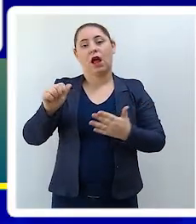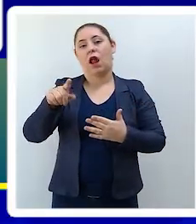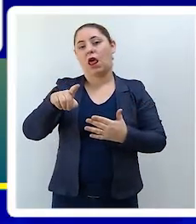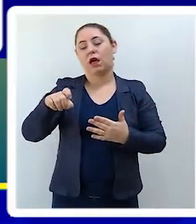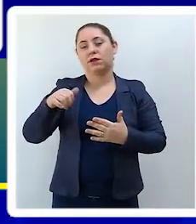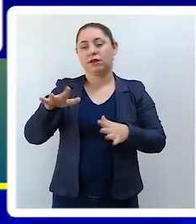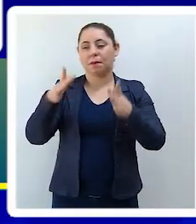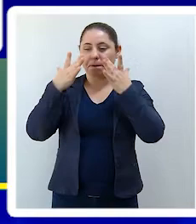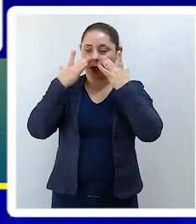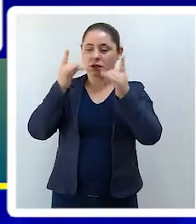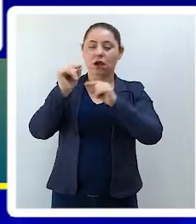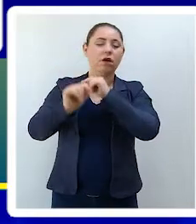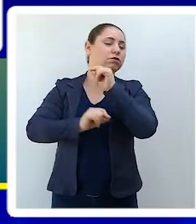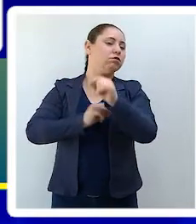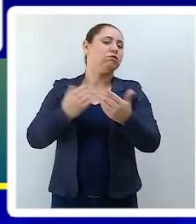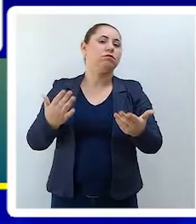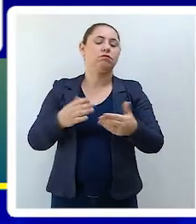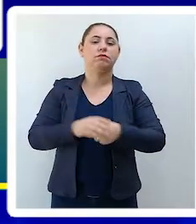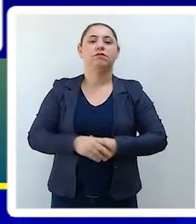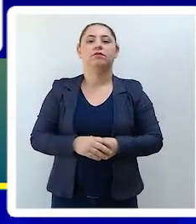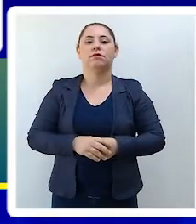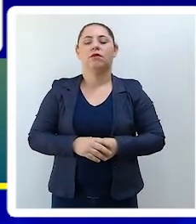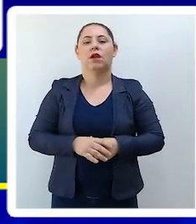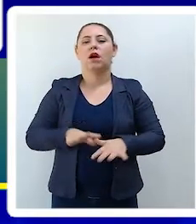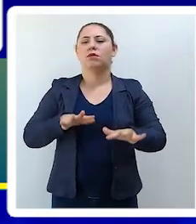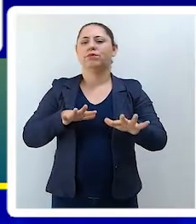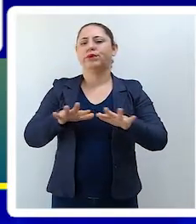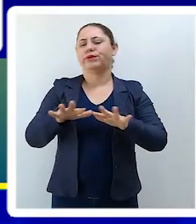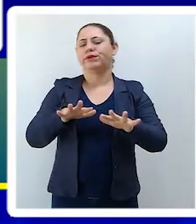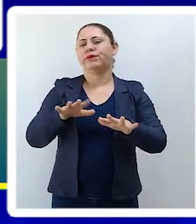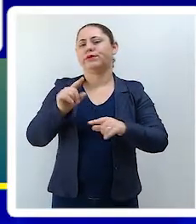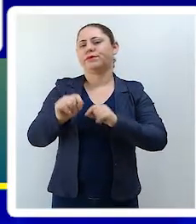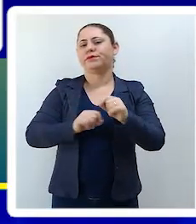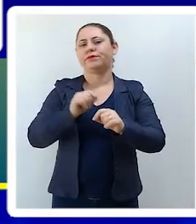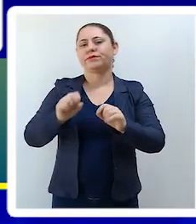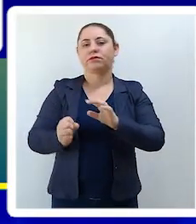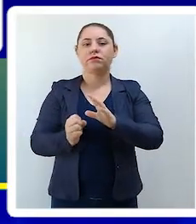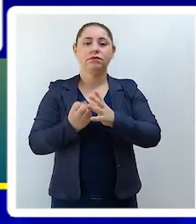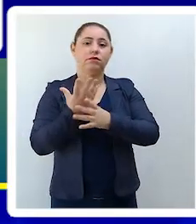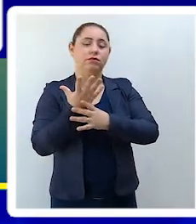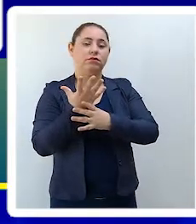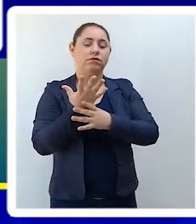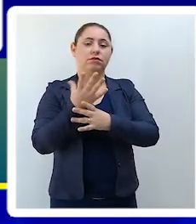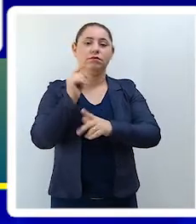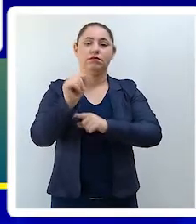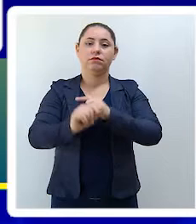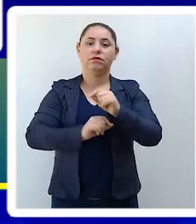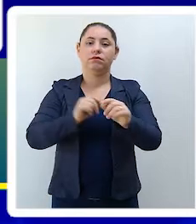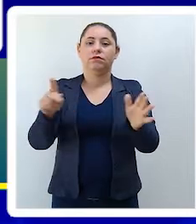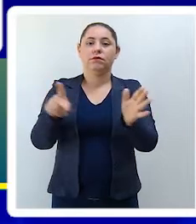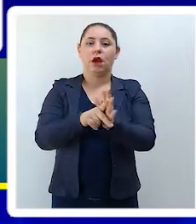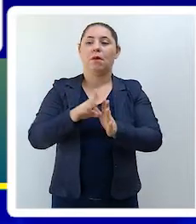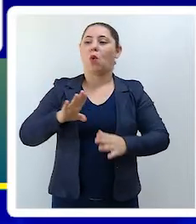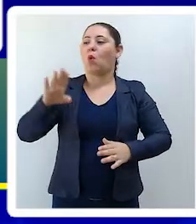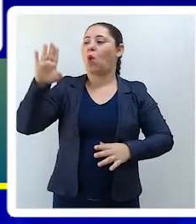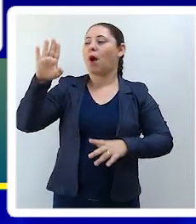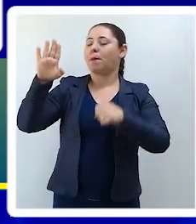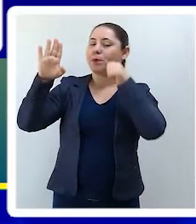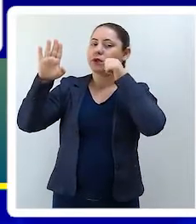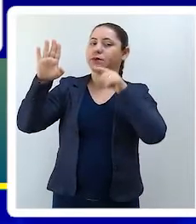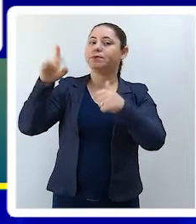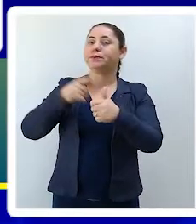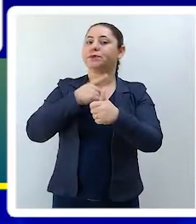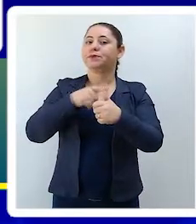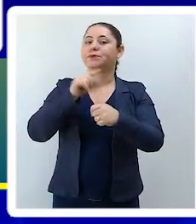Então, Alex, o que a gente percebe é que, assim, toda essa movimentação, né, que vem acontecendo aí em relação às